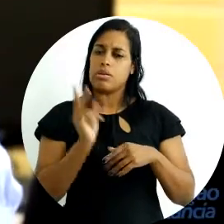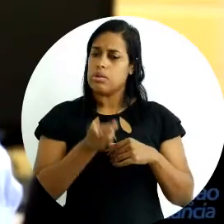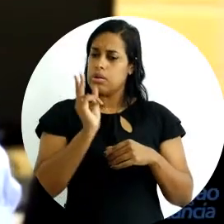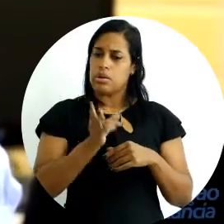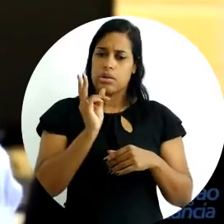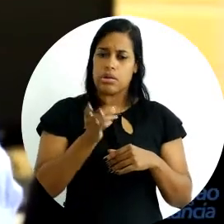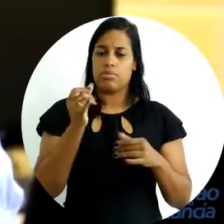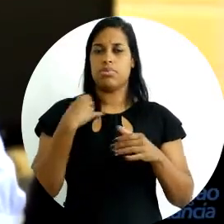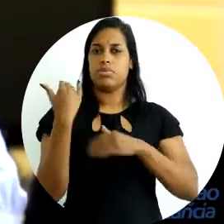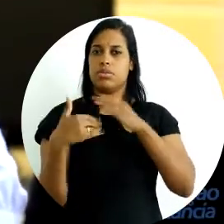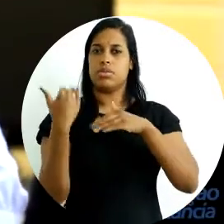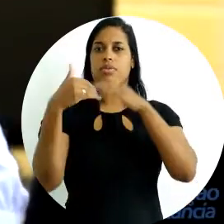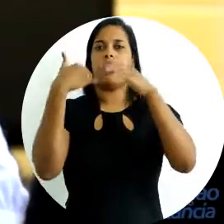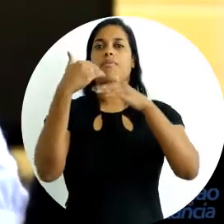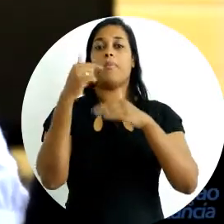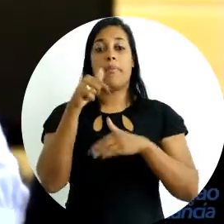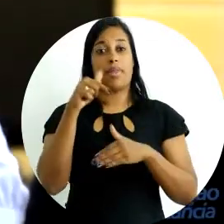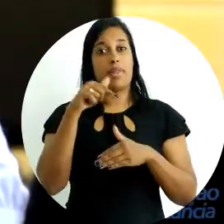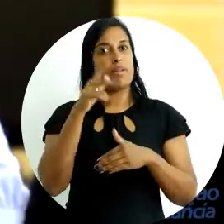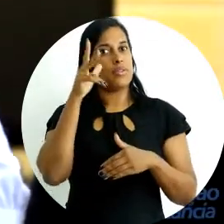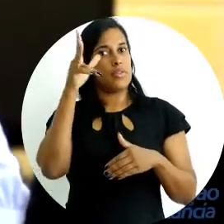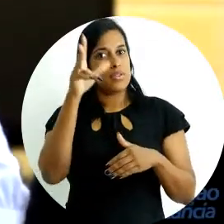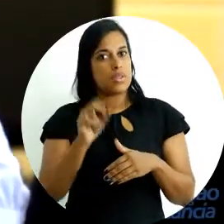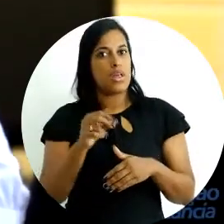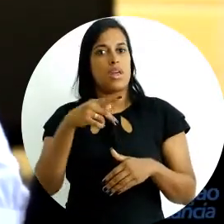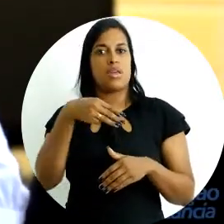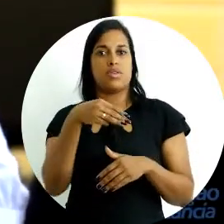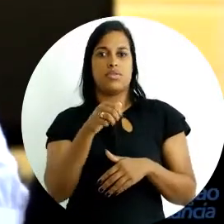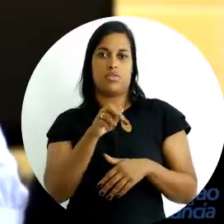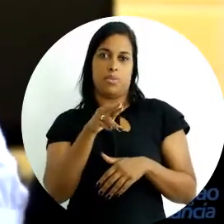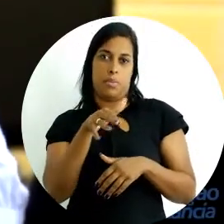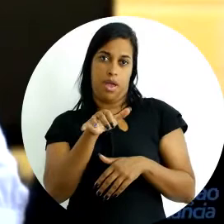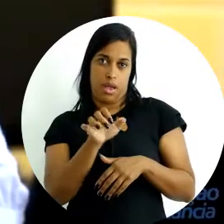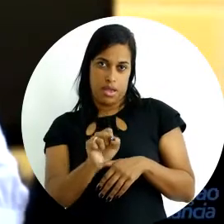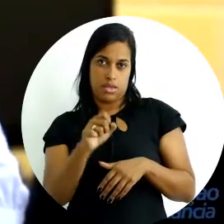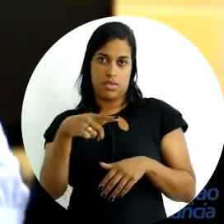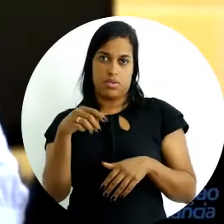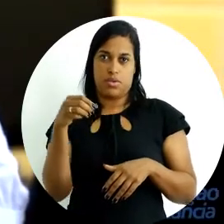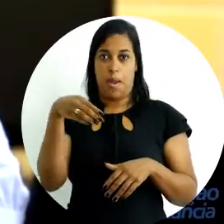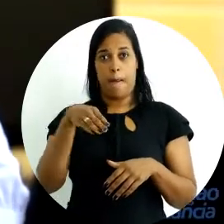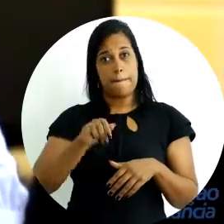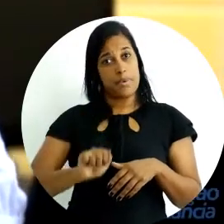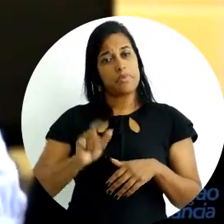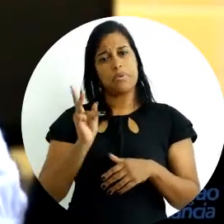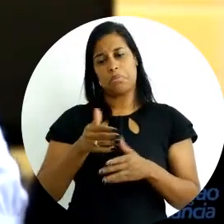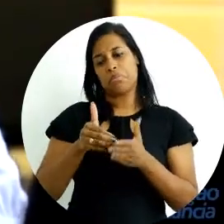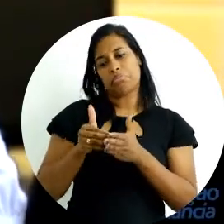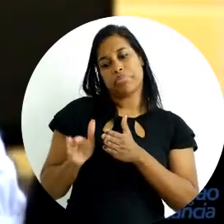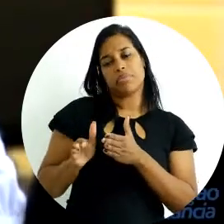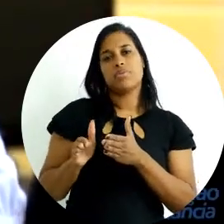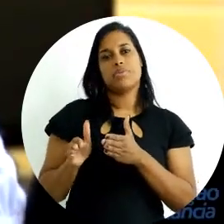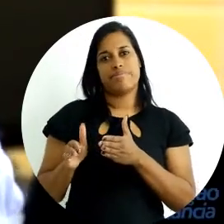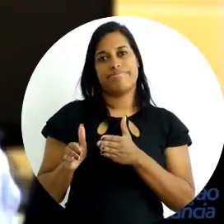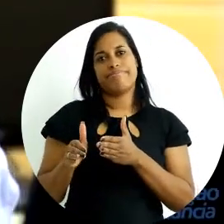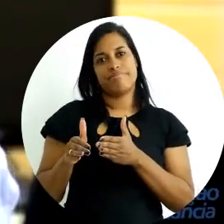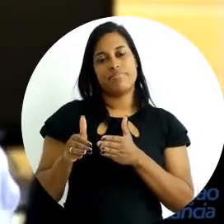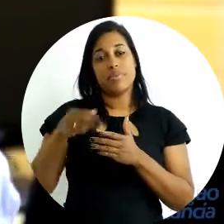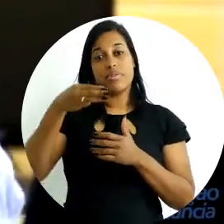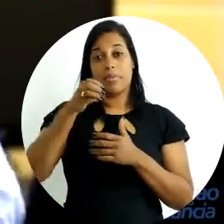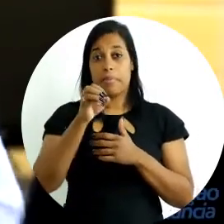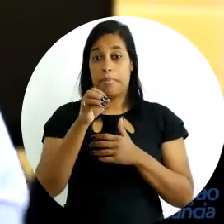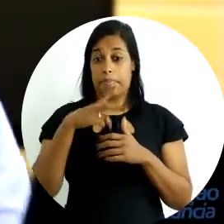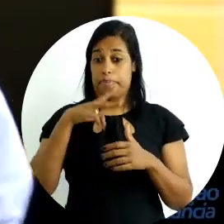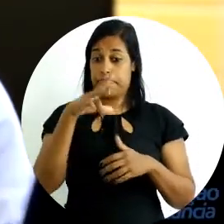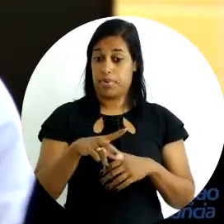numa condição de empecilho para o desenvolvimento dessas ideias do Marquês de Pombal. Por isso, eles vão ser expulsos, tanto